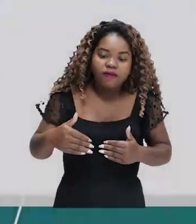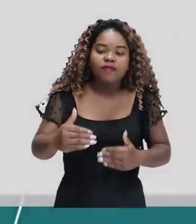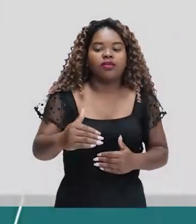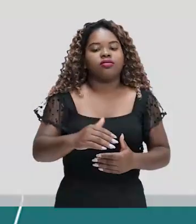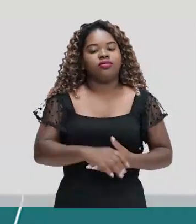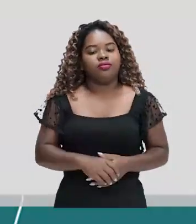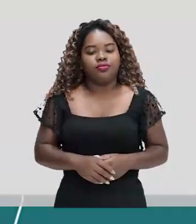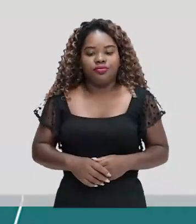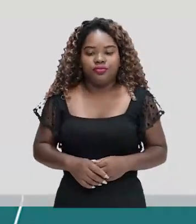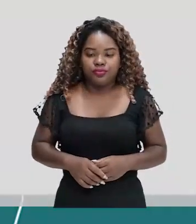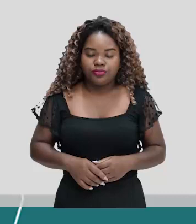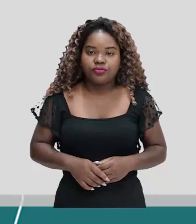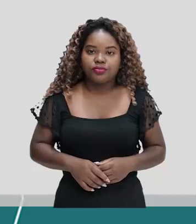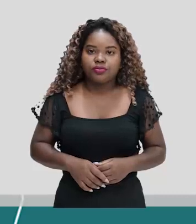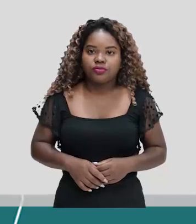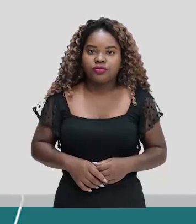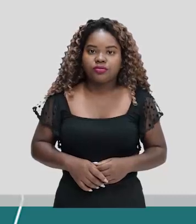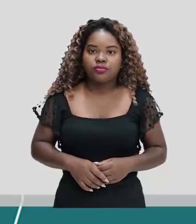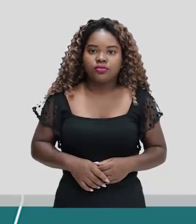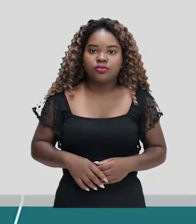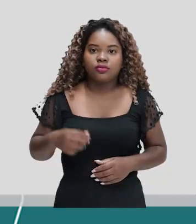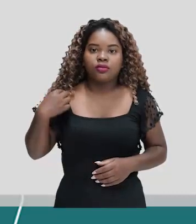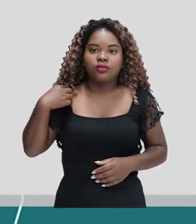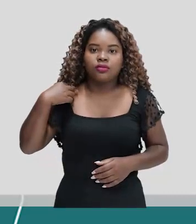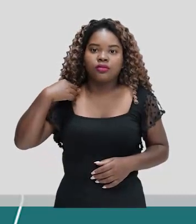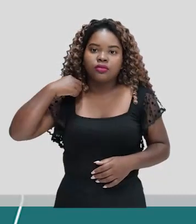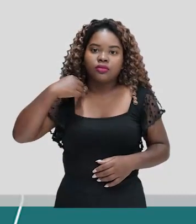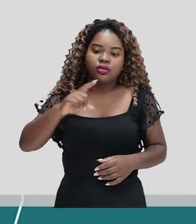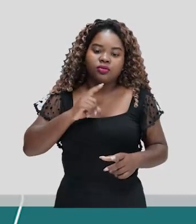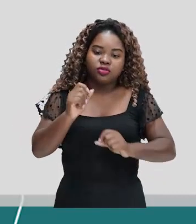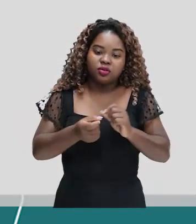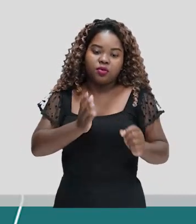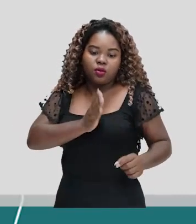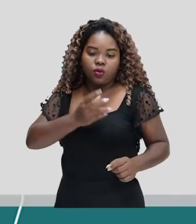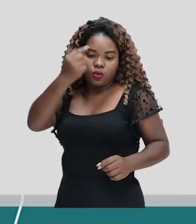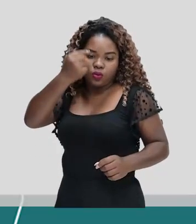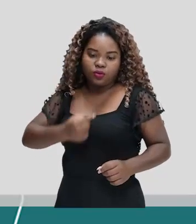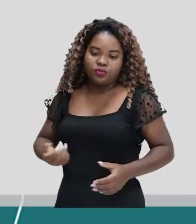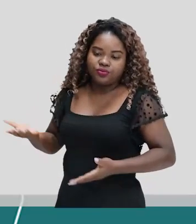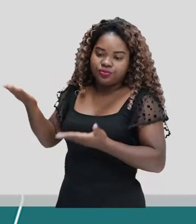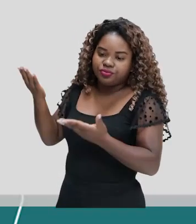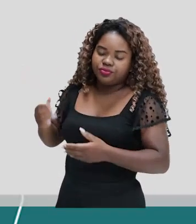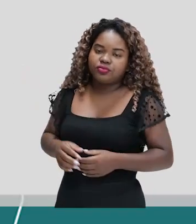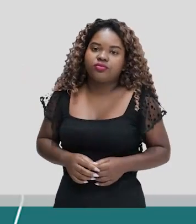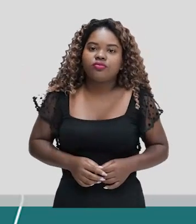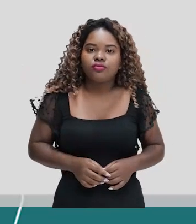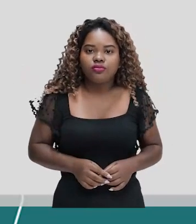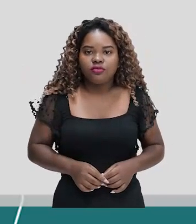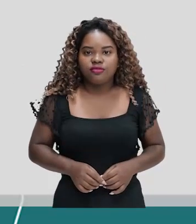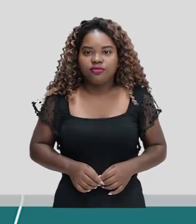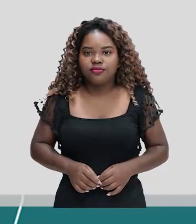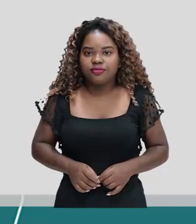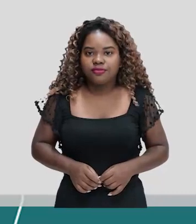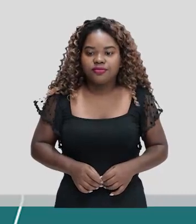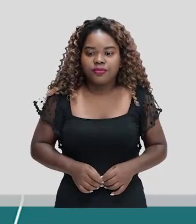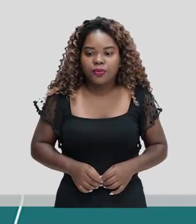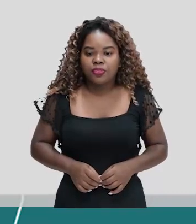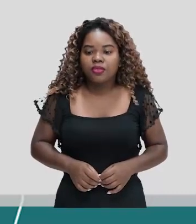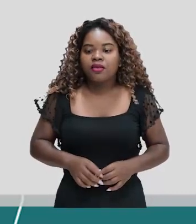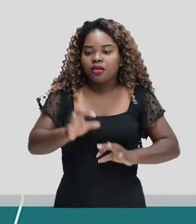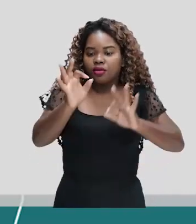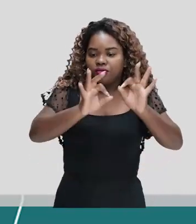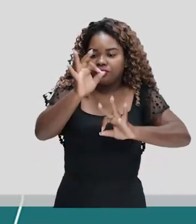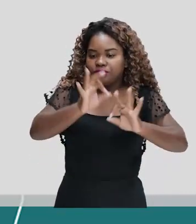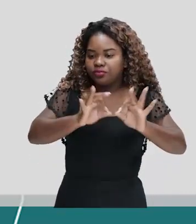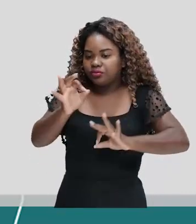Renascimento. Bom, é óbvio que isso aqui é o coração, eu vou até brincar sobre essa situação aqui, enquanto pedir para que a produção